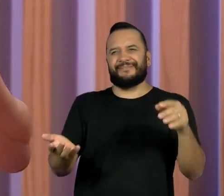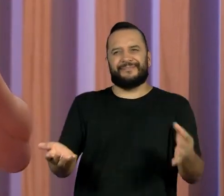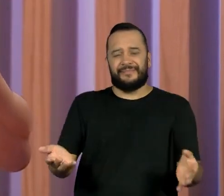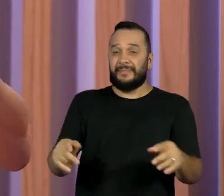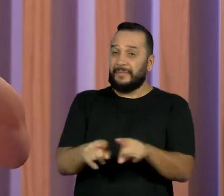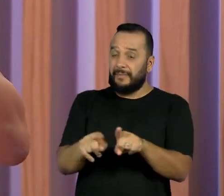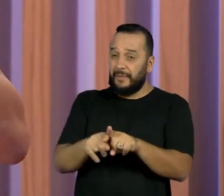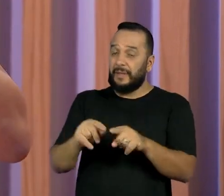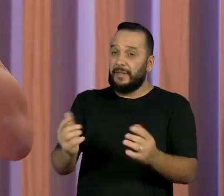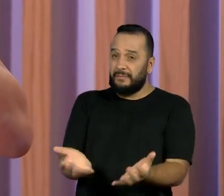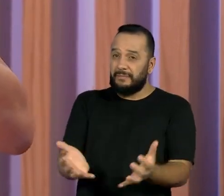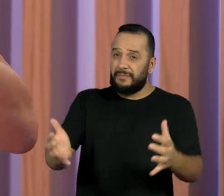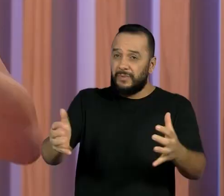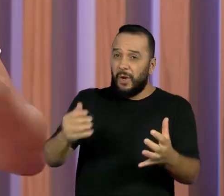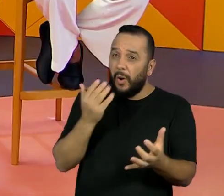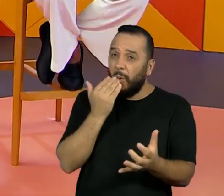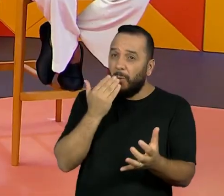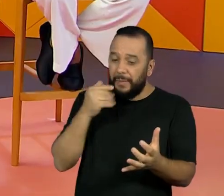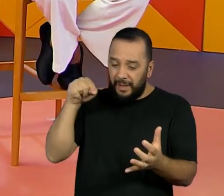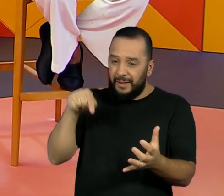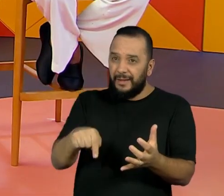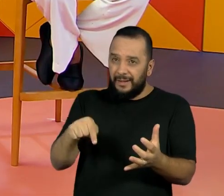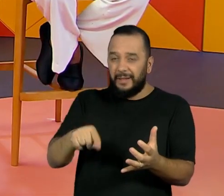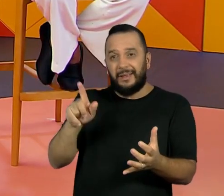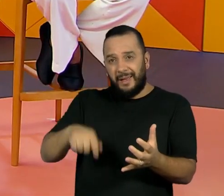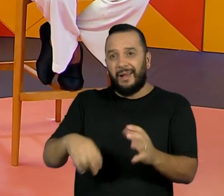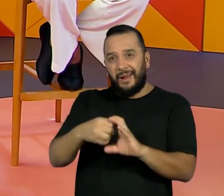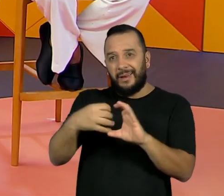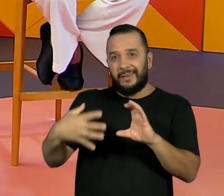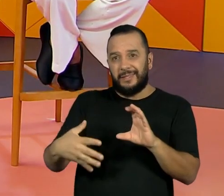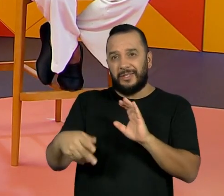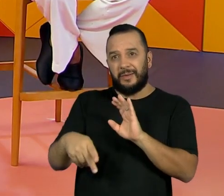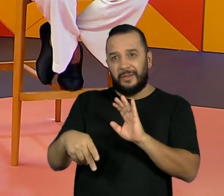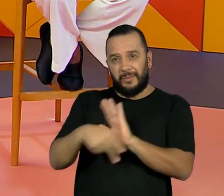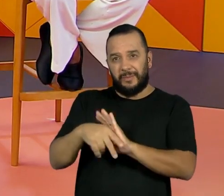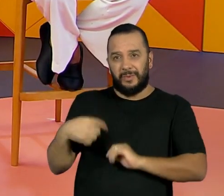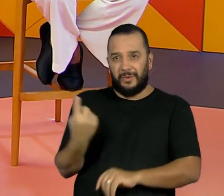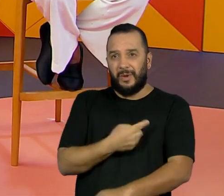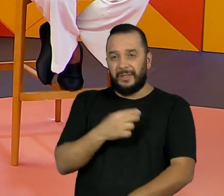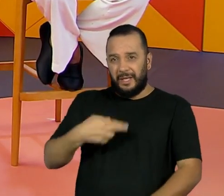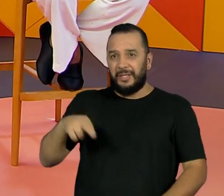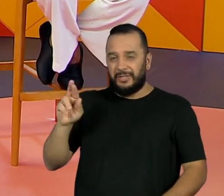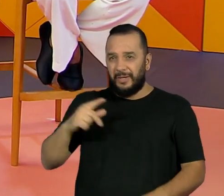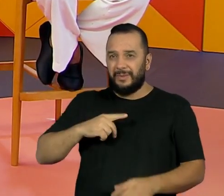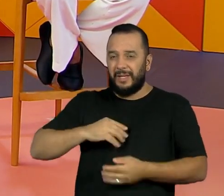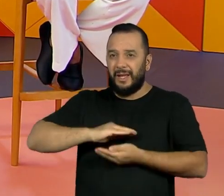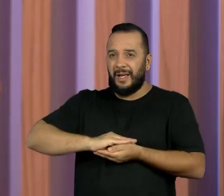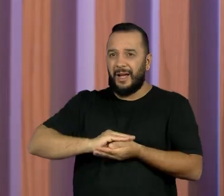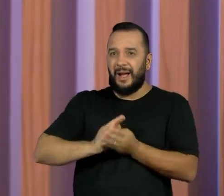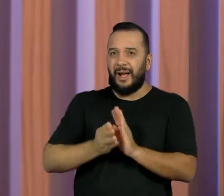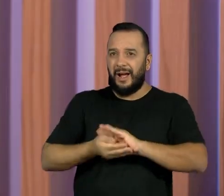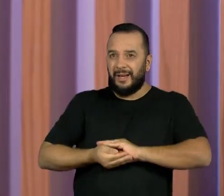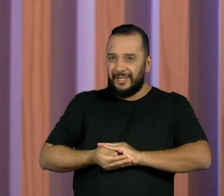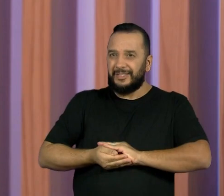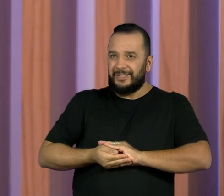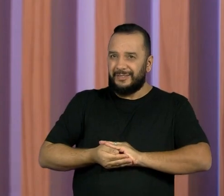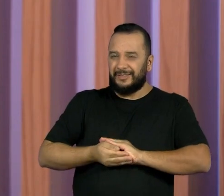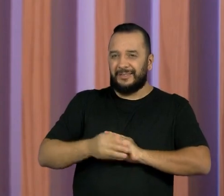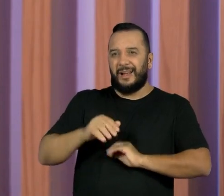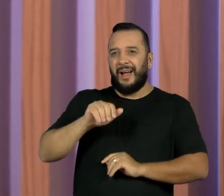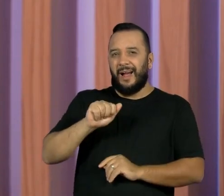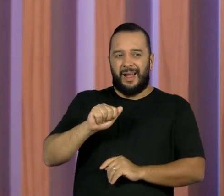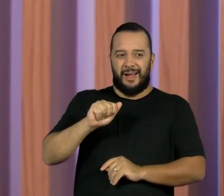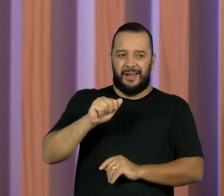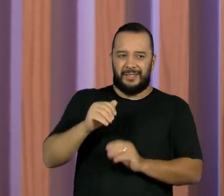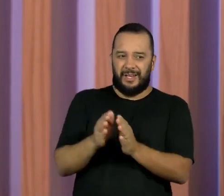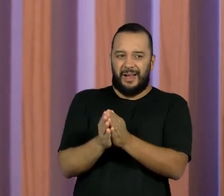nos caracterizam nossas religiões, como, por exemplo, o acarajé. Repente, pega aquele